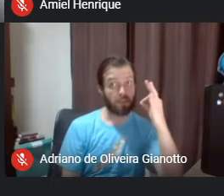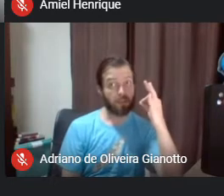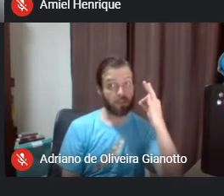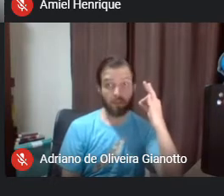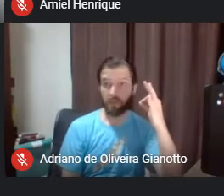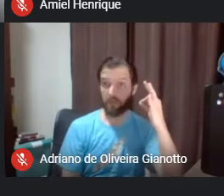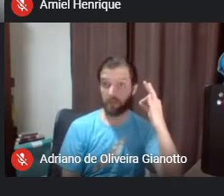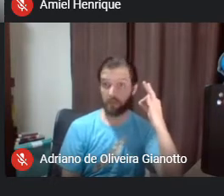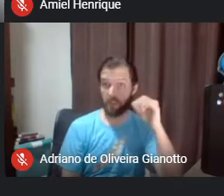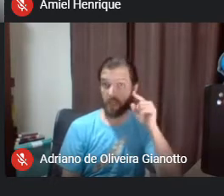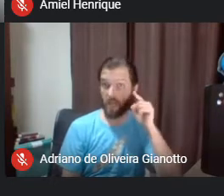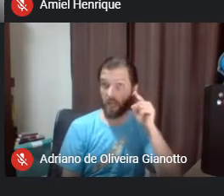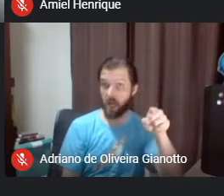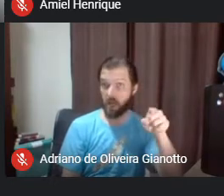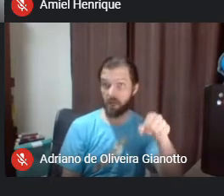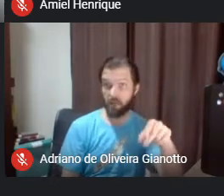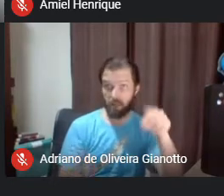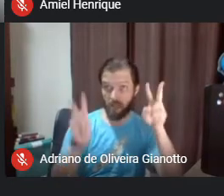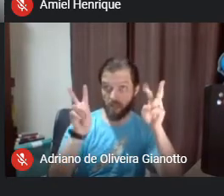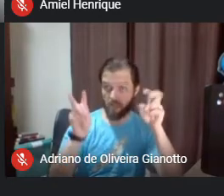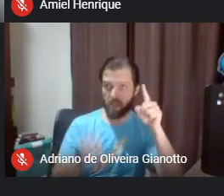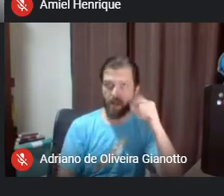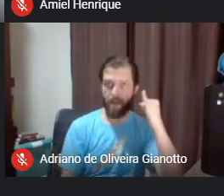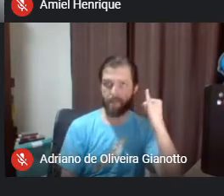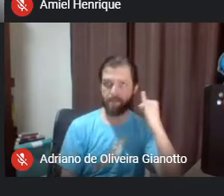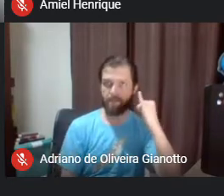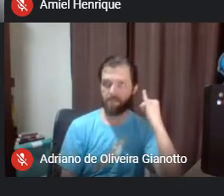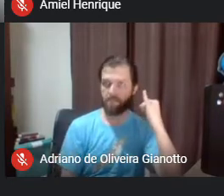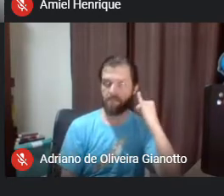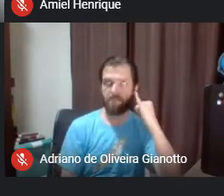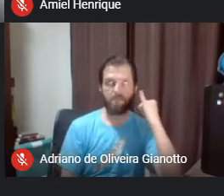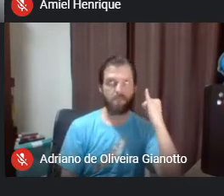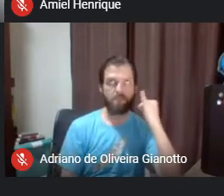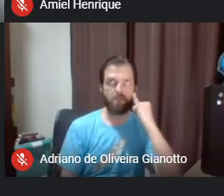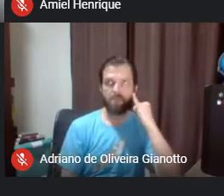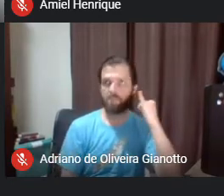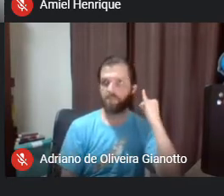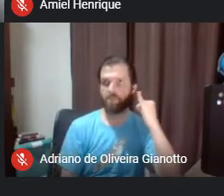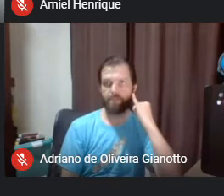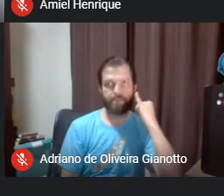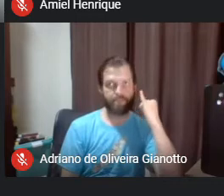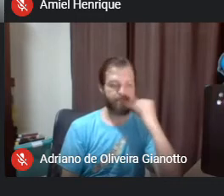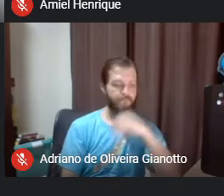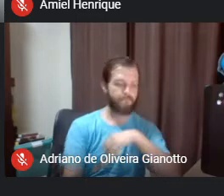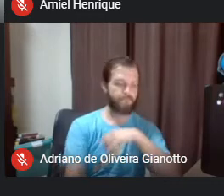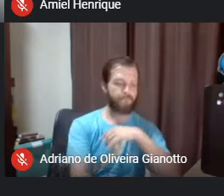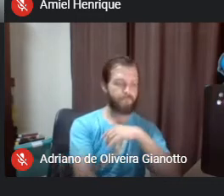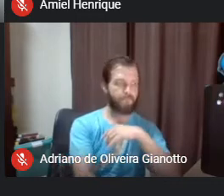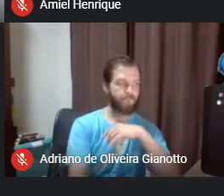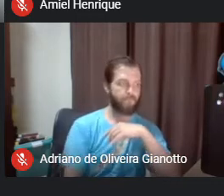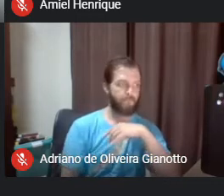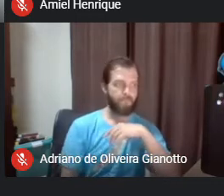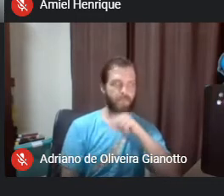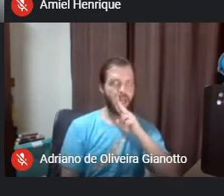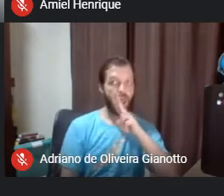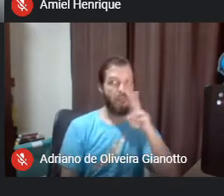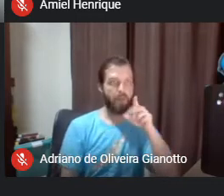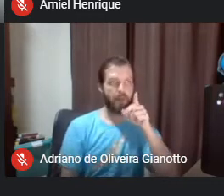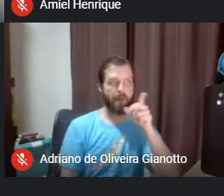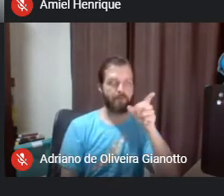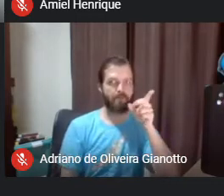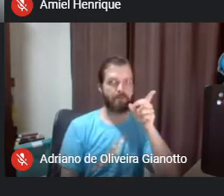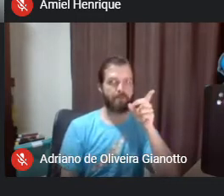Agora, vocês prestem muita atenção nesse slide, nesse tema, é de extrema importância.